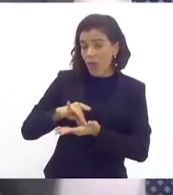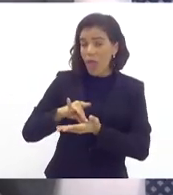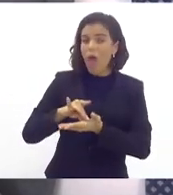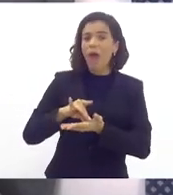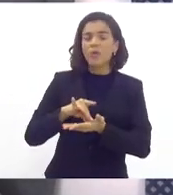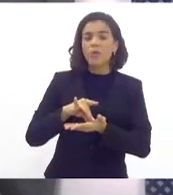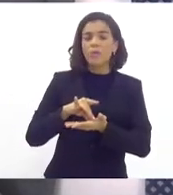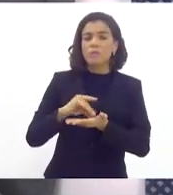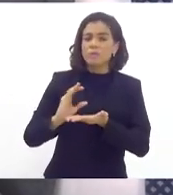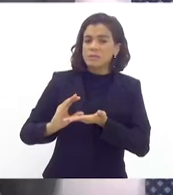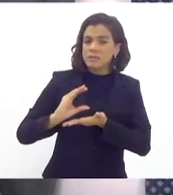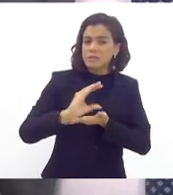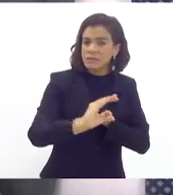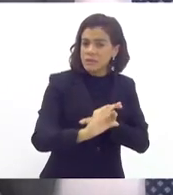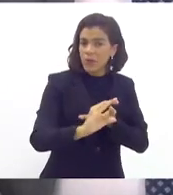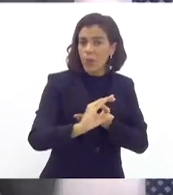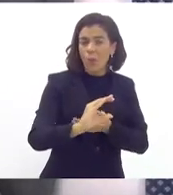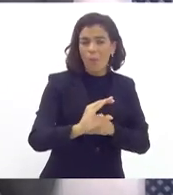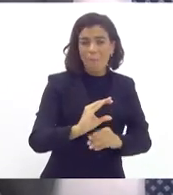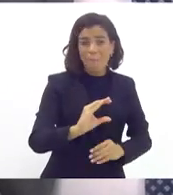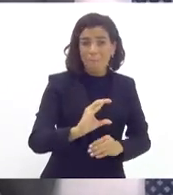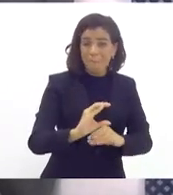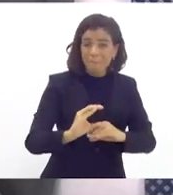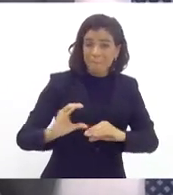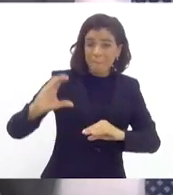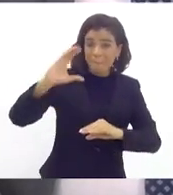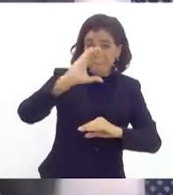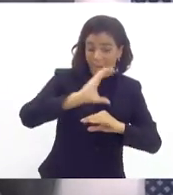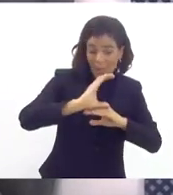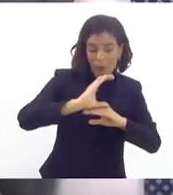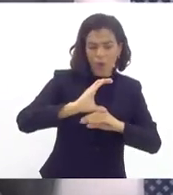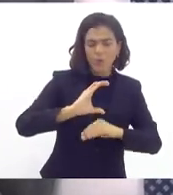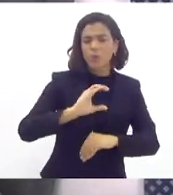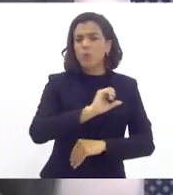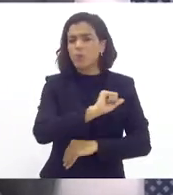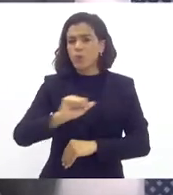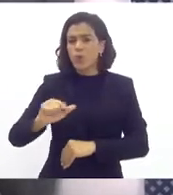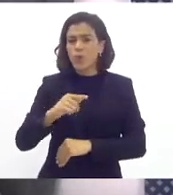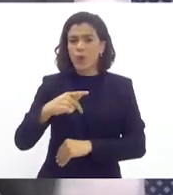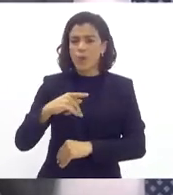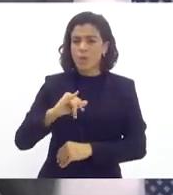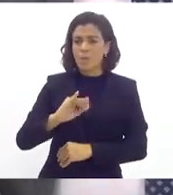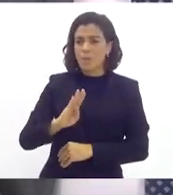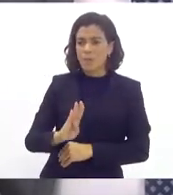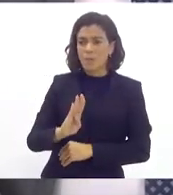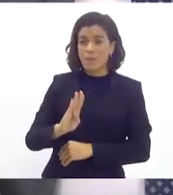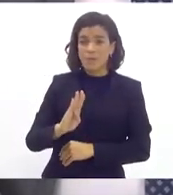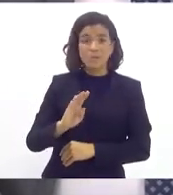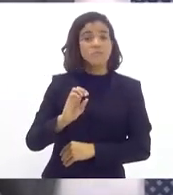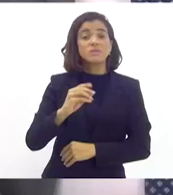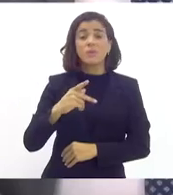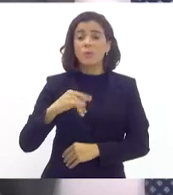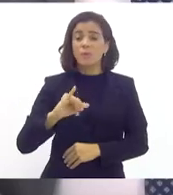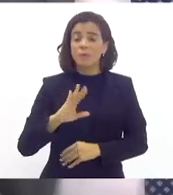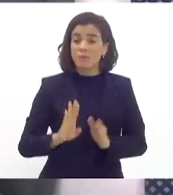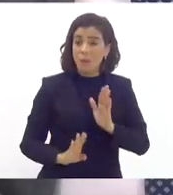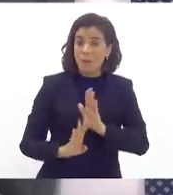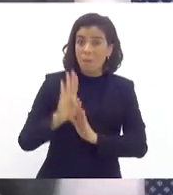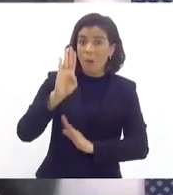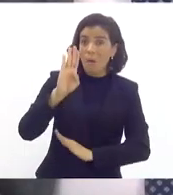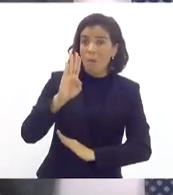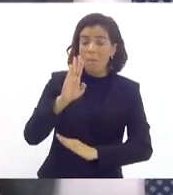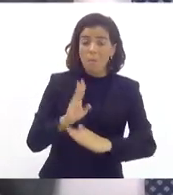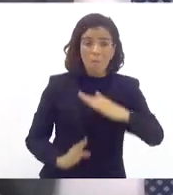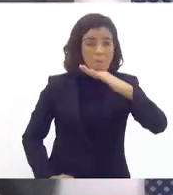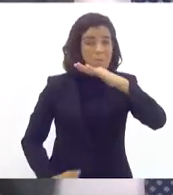aplicado não seja maior do que o PIB brasileiro. Se o PIB for para o céu, o juro pode ir para o